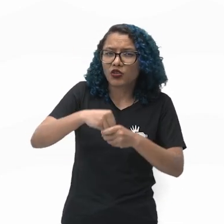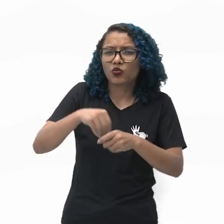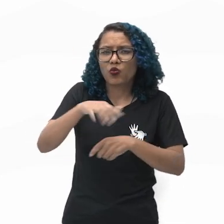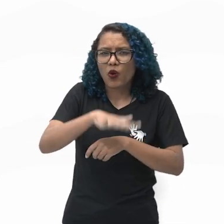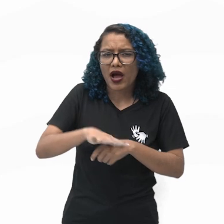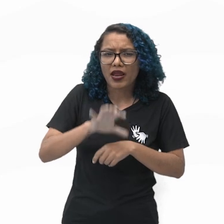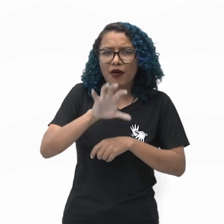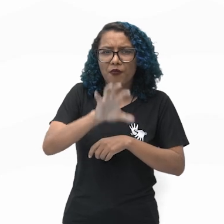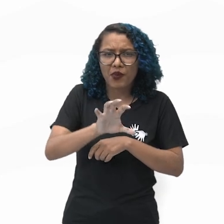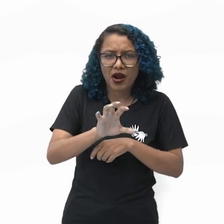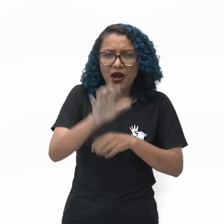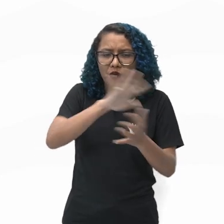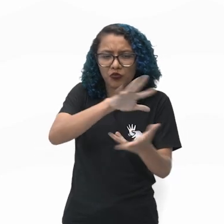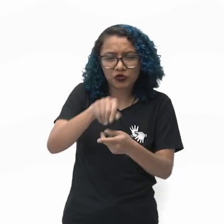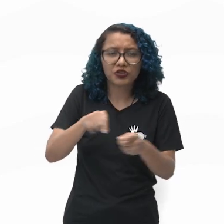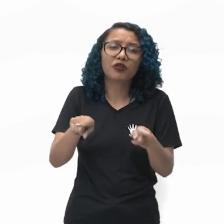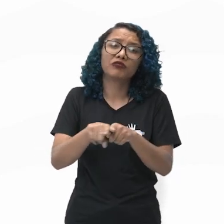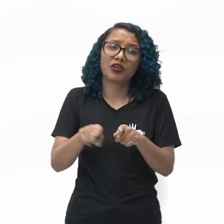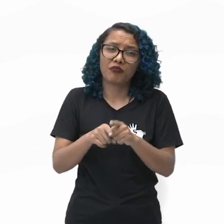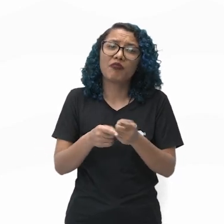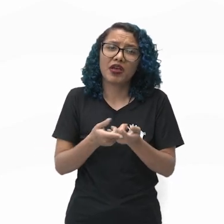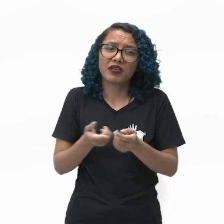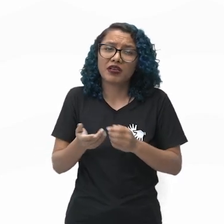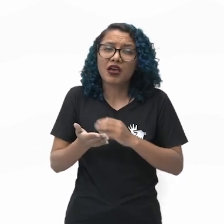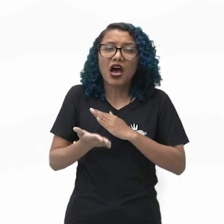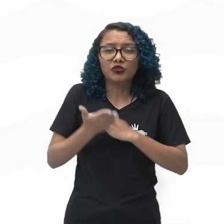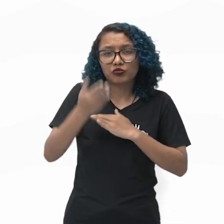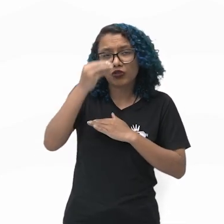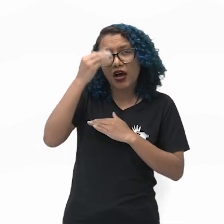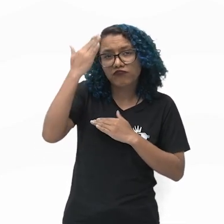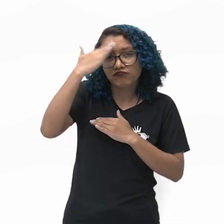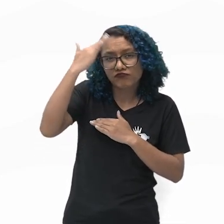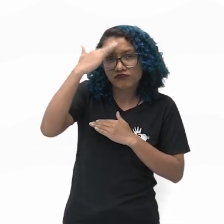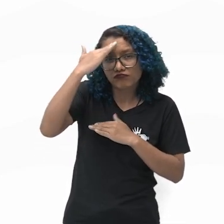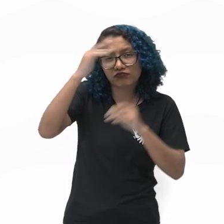global, ajudam também a entender vários conteúdos.